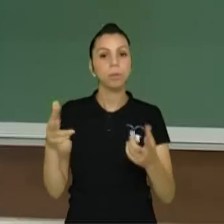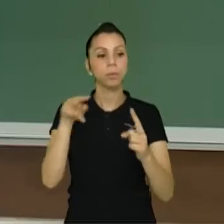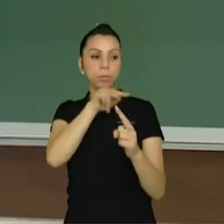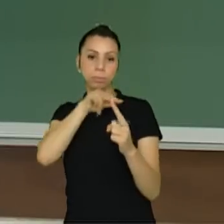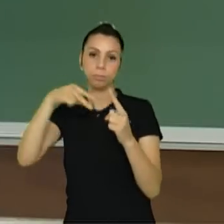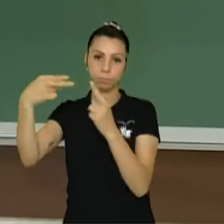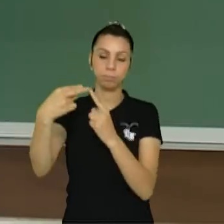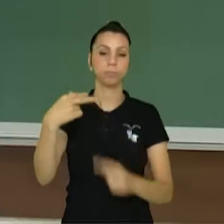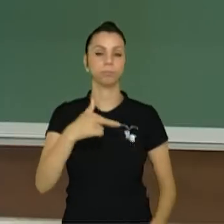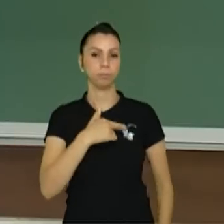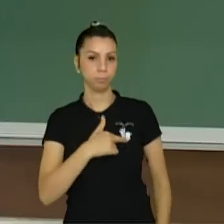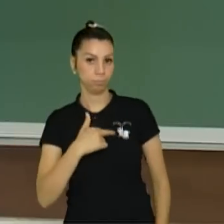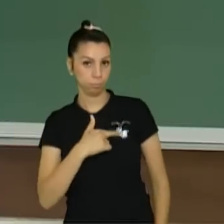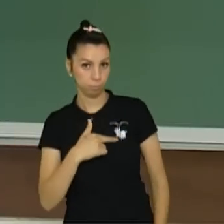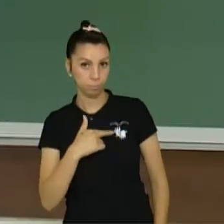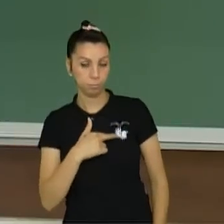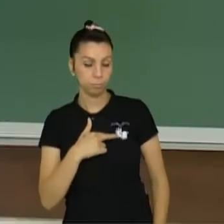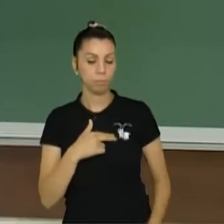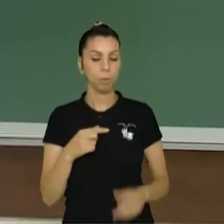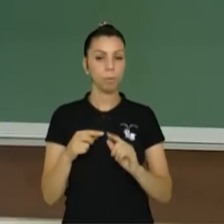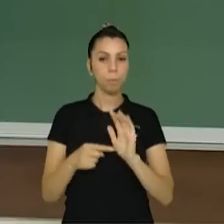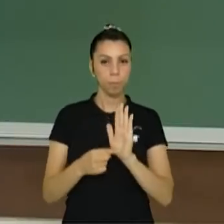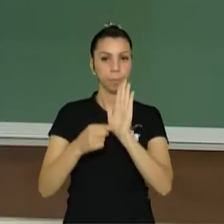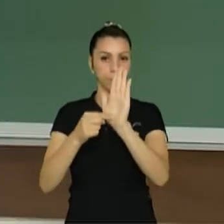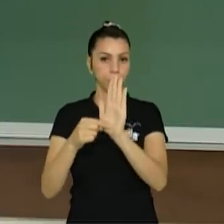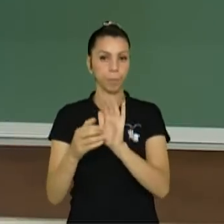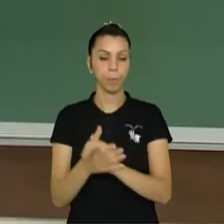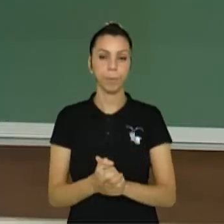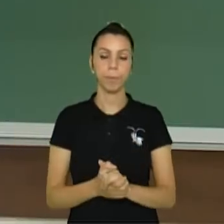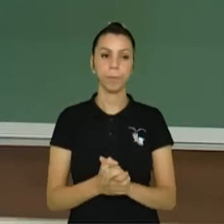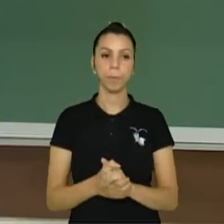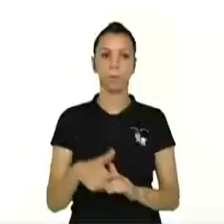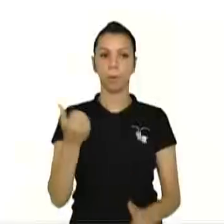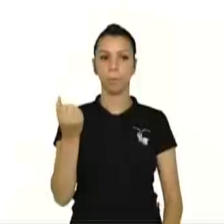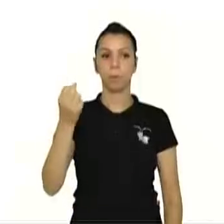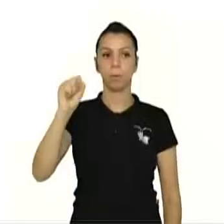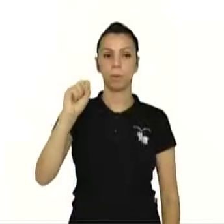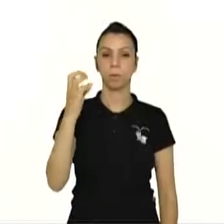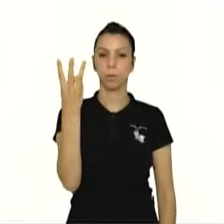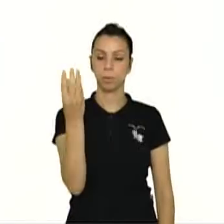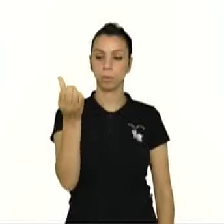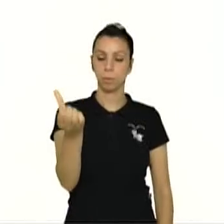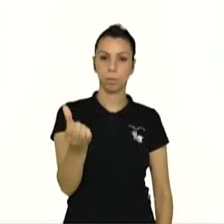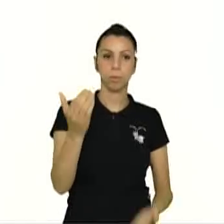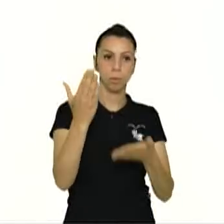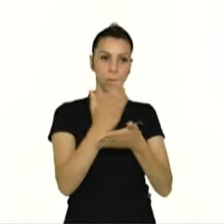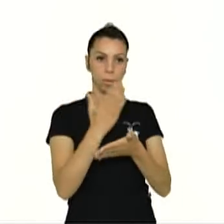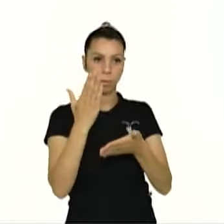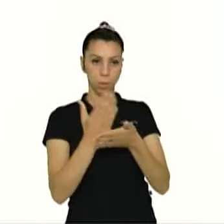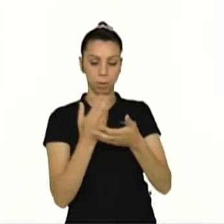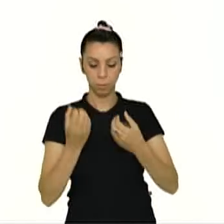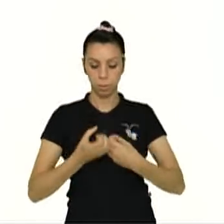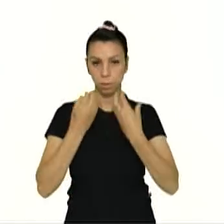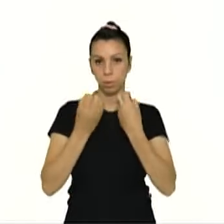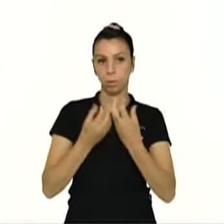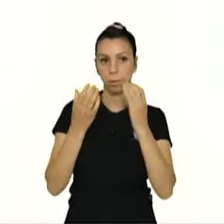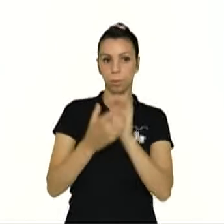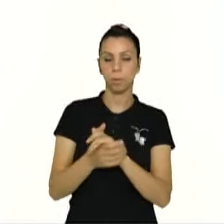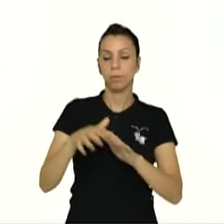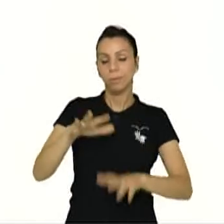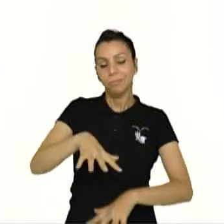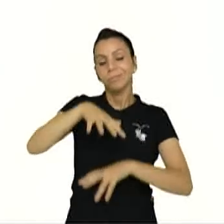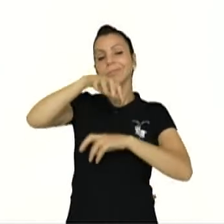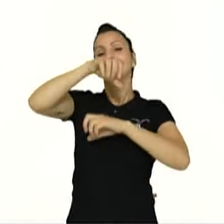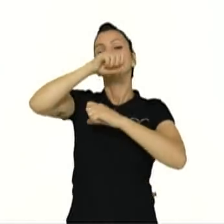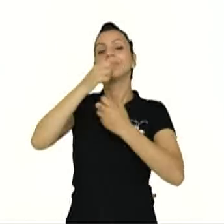ele trabalhou. E aí, olha só, em 1836, o livro de poema Suspiros